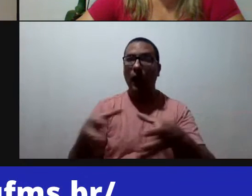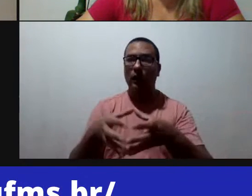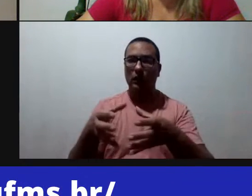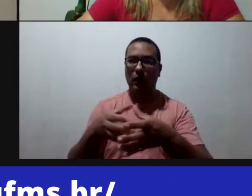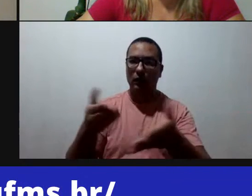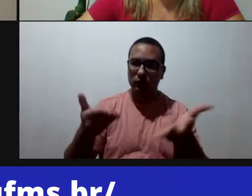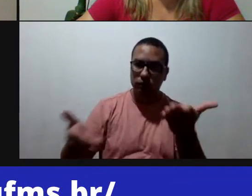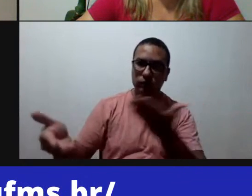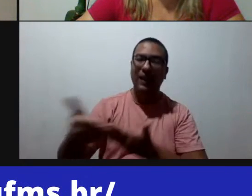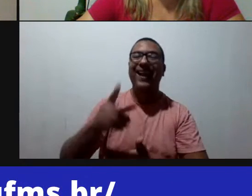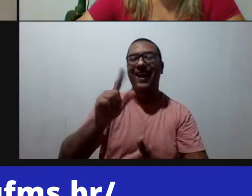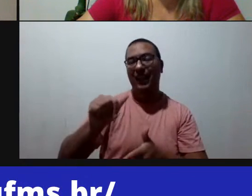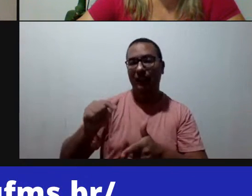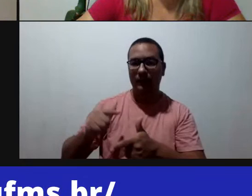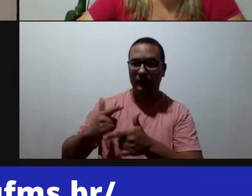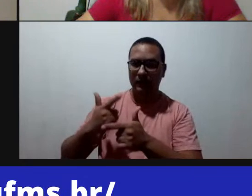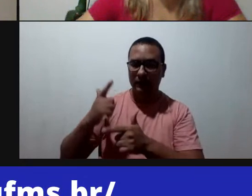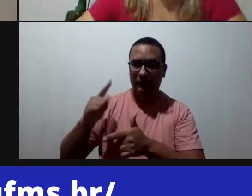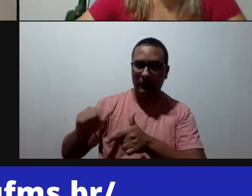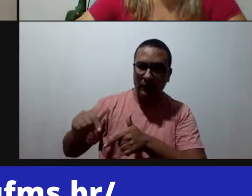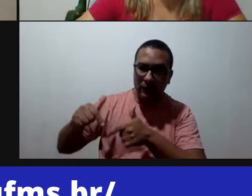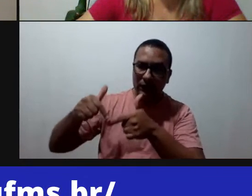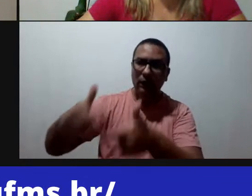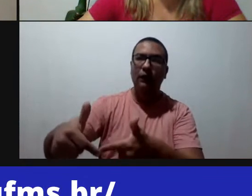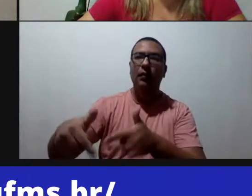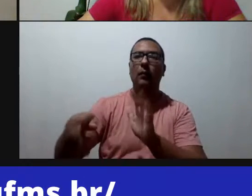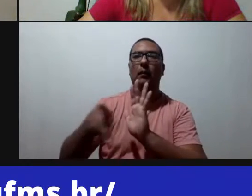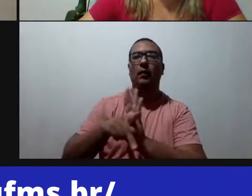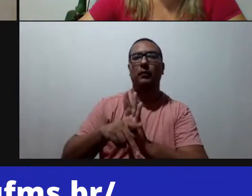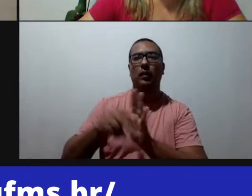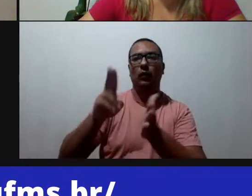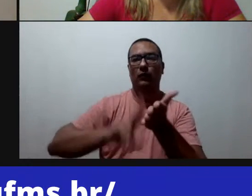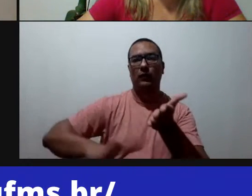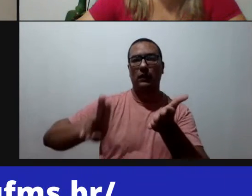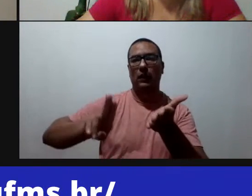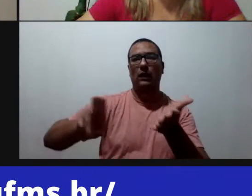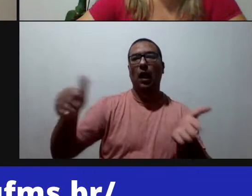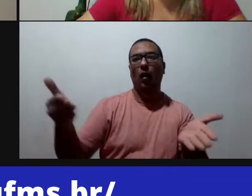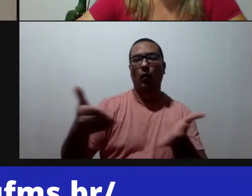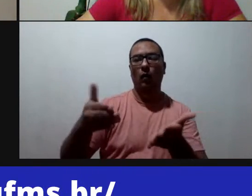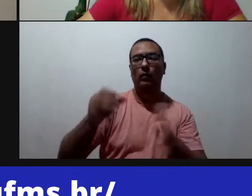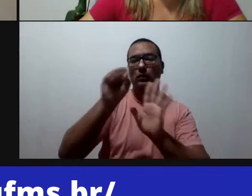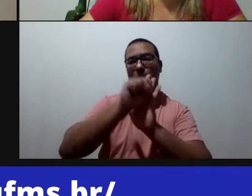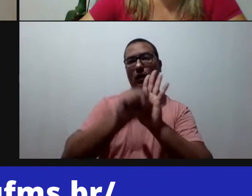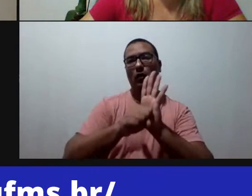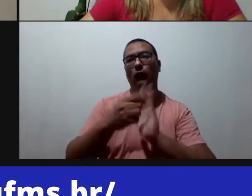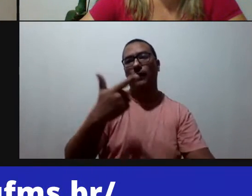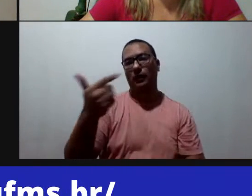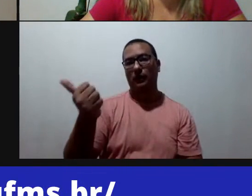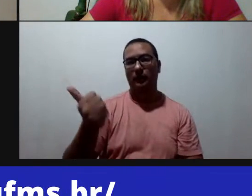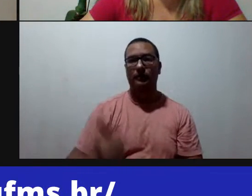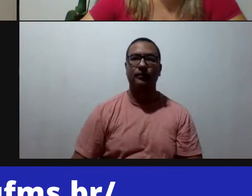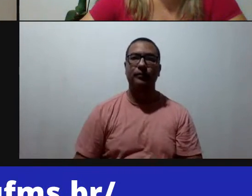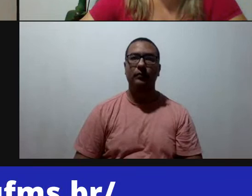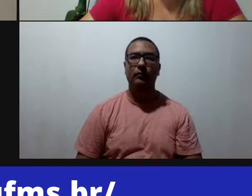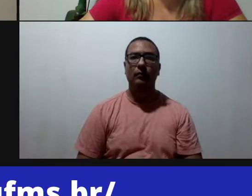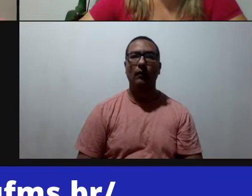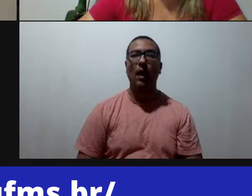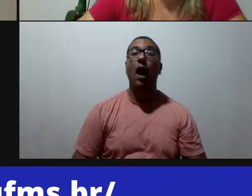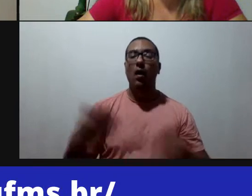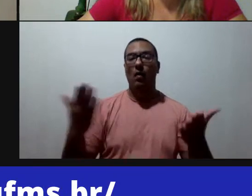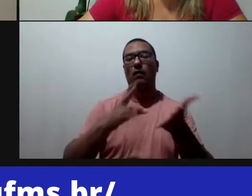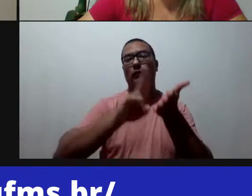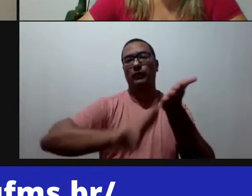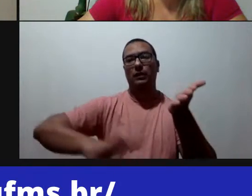grande desafio da universidade do século XXI. A universidade não pode mais ter a pretensão